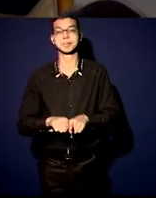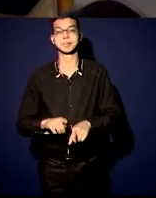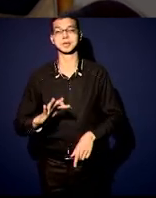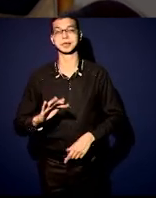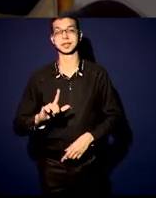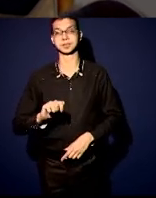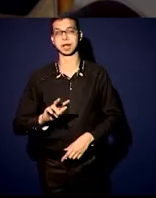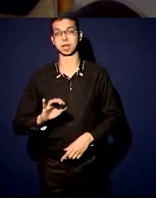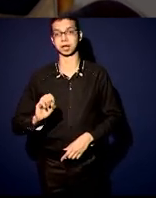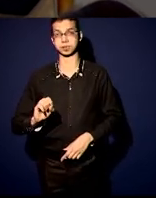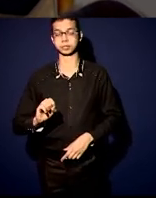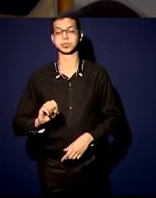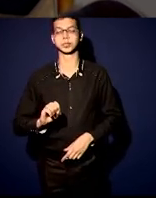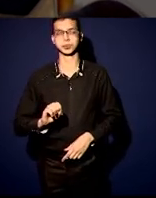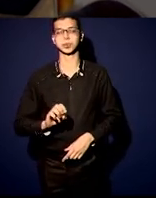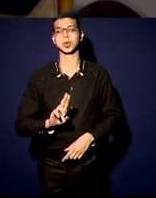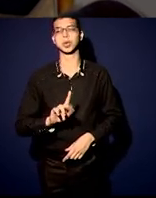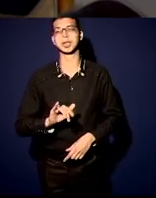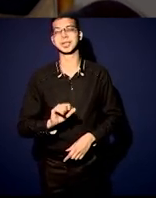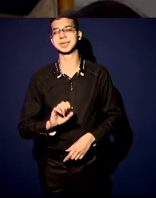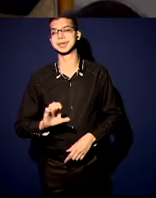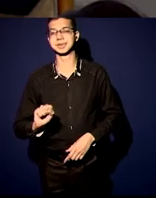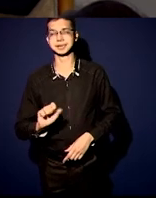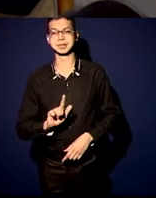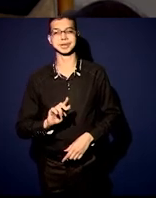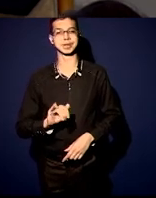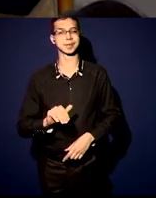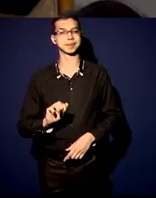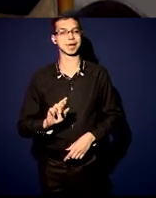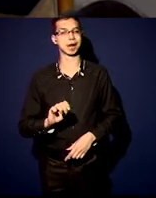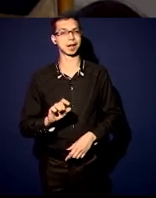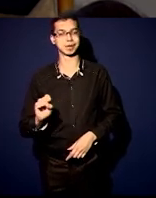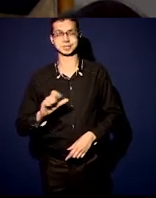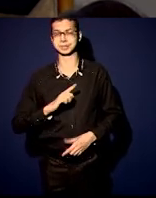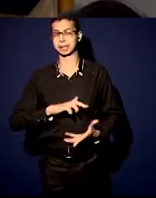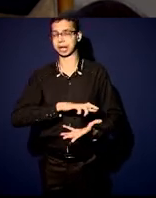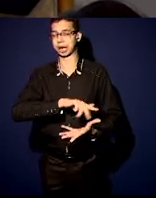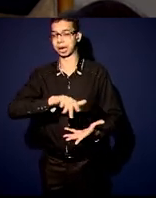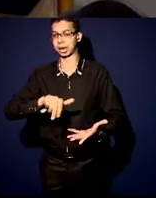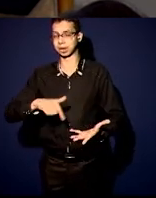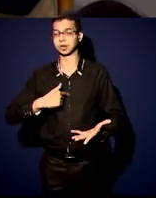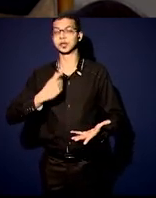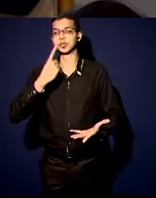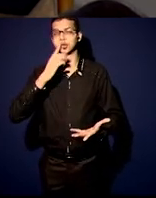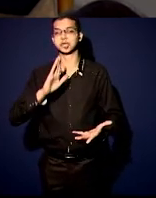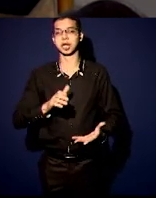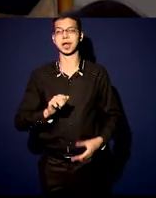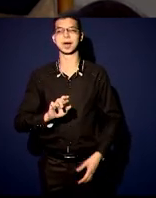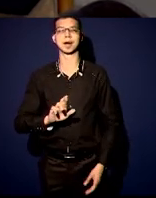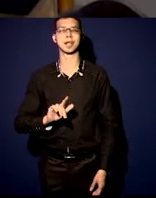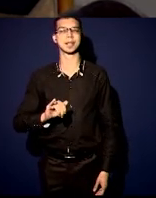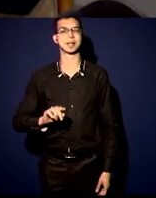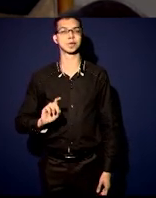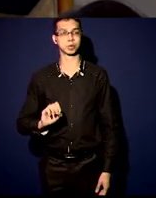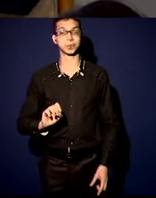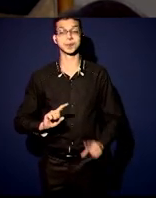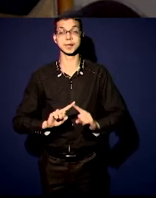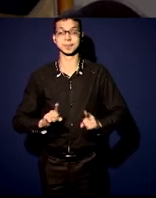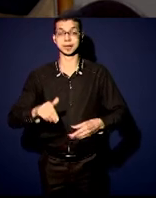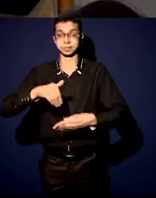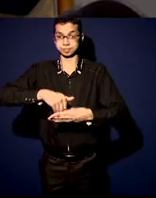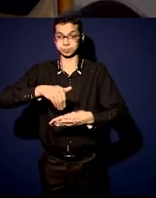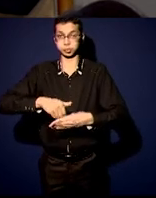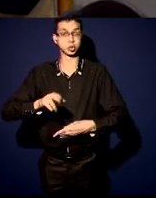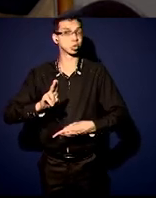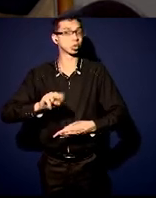Ulisses Guimarães Inocêncio e sem além do que na área mas nunca houve uma eleição